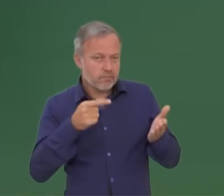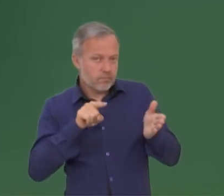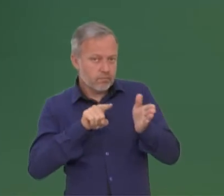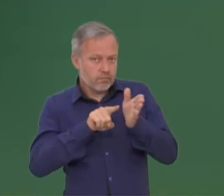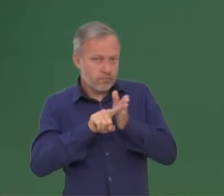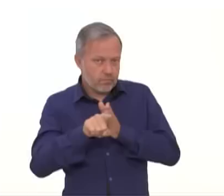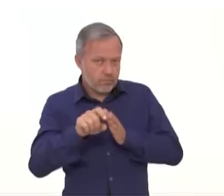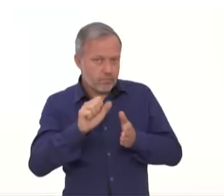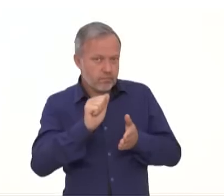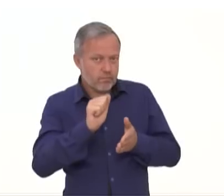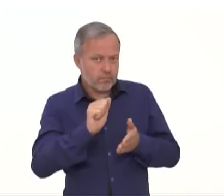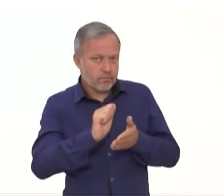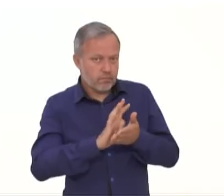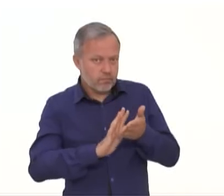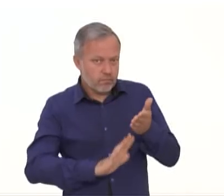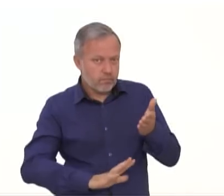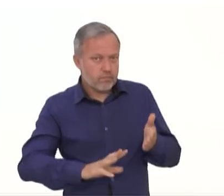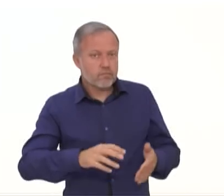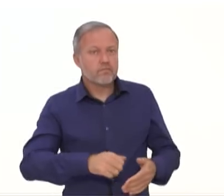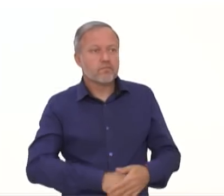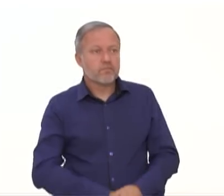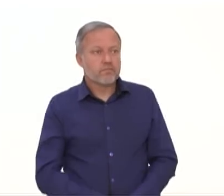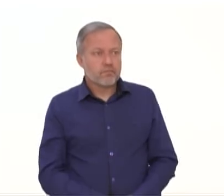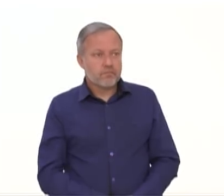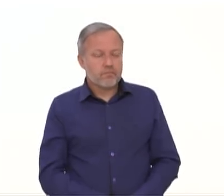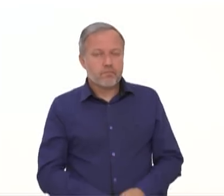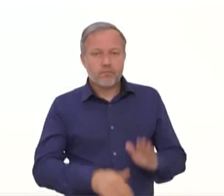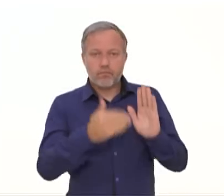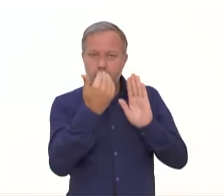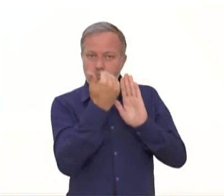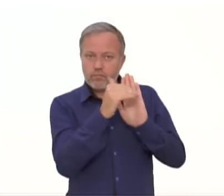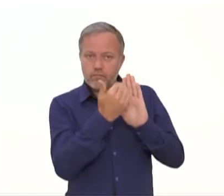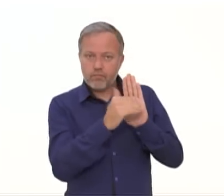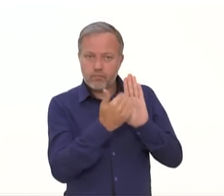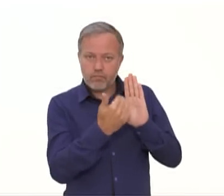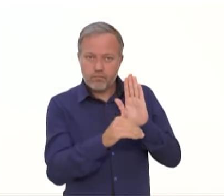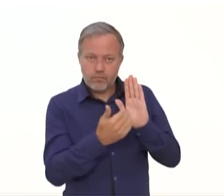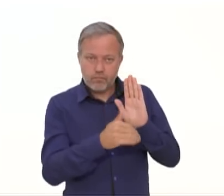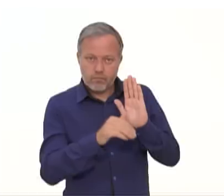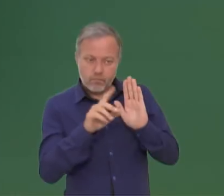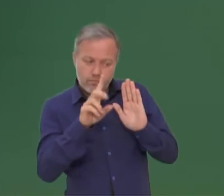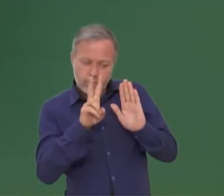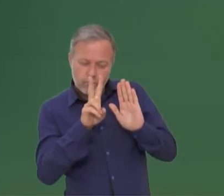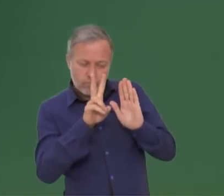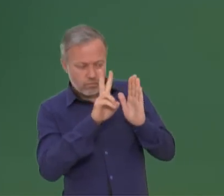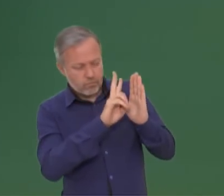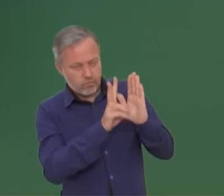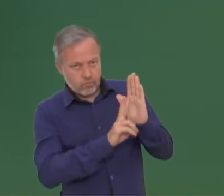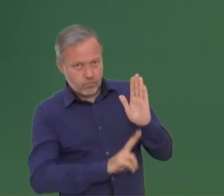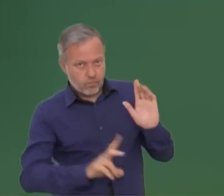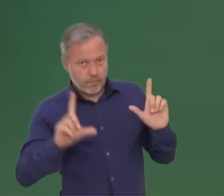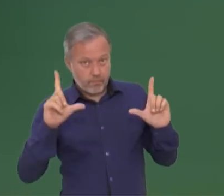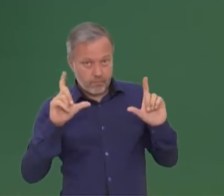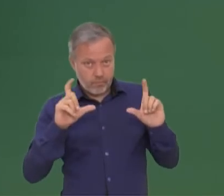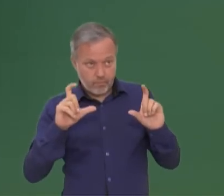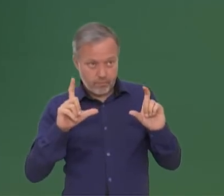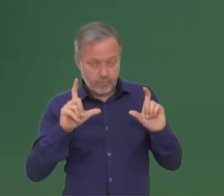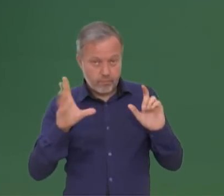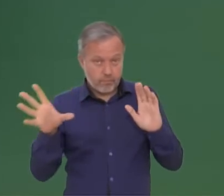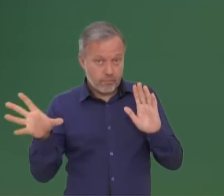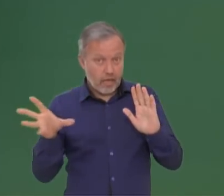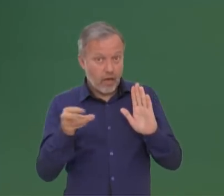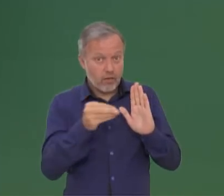número 3. Nomeie os componentes básicos das células, localizando-os na imagem. Então, você vai copiar